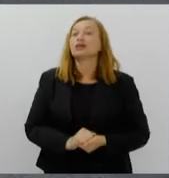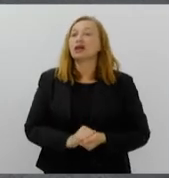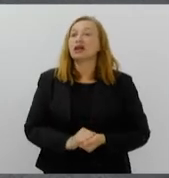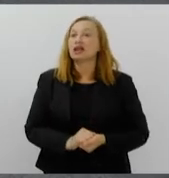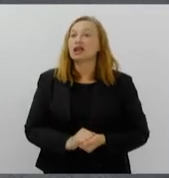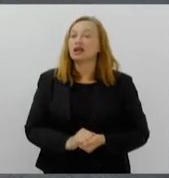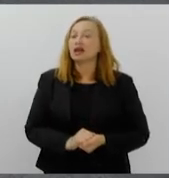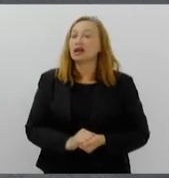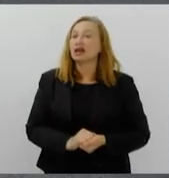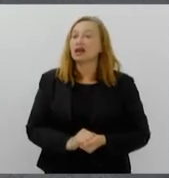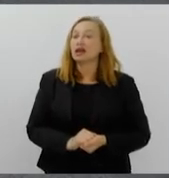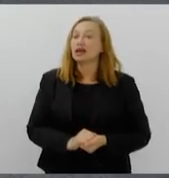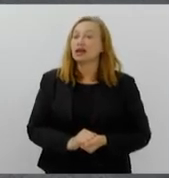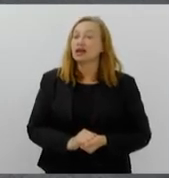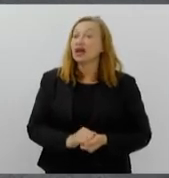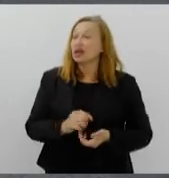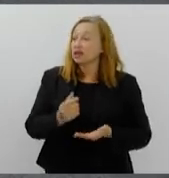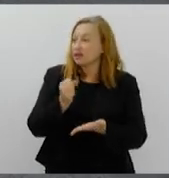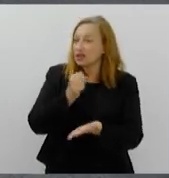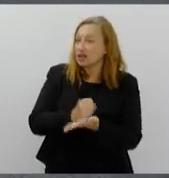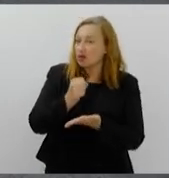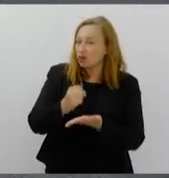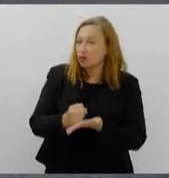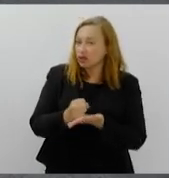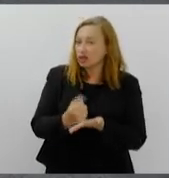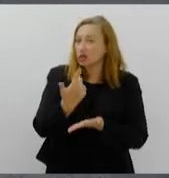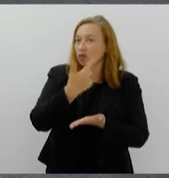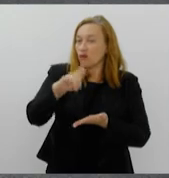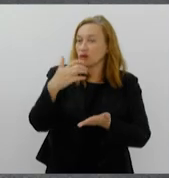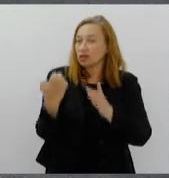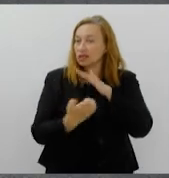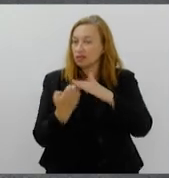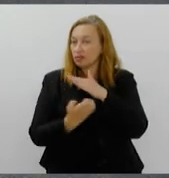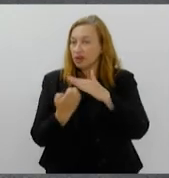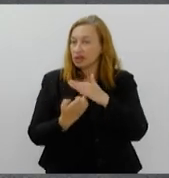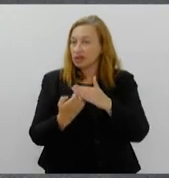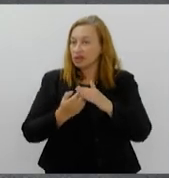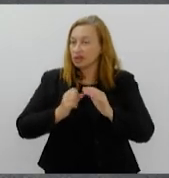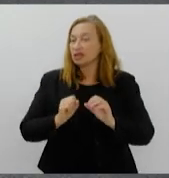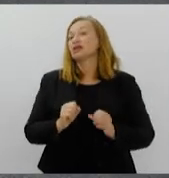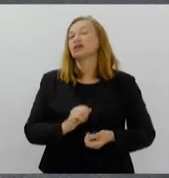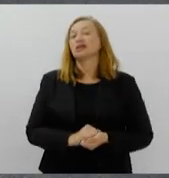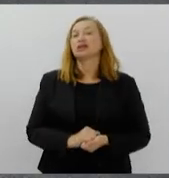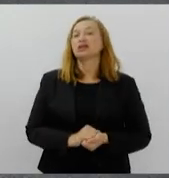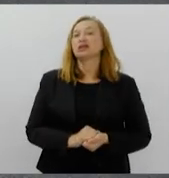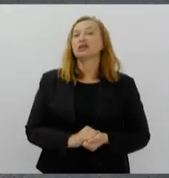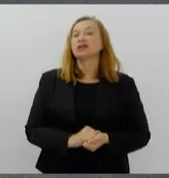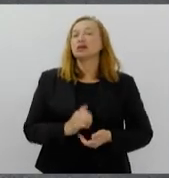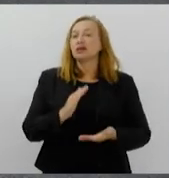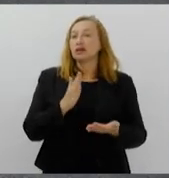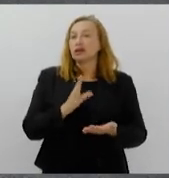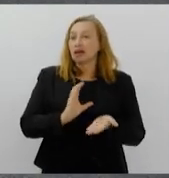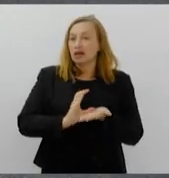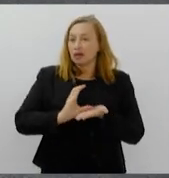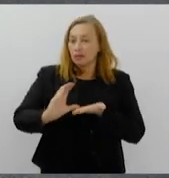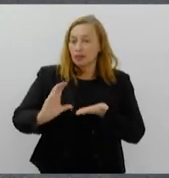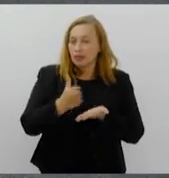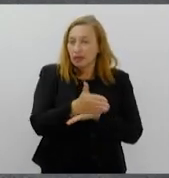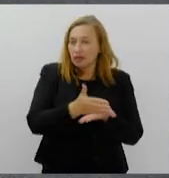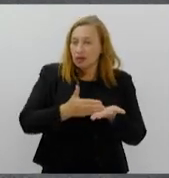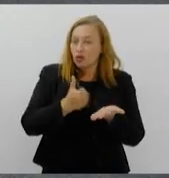quarteirizando contratos, quarteirizando contratação de força de trabalho, e mais da metade do orçamento dela